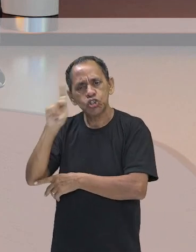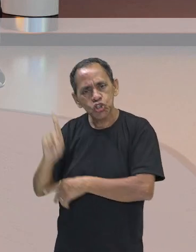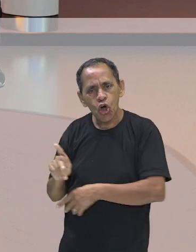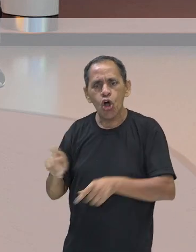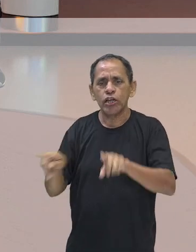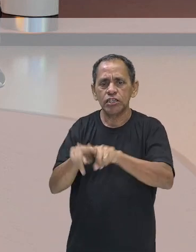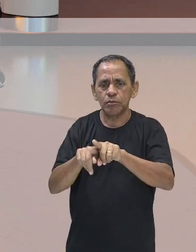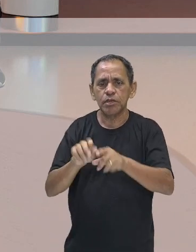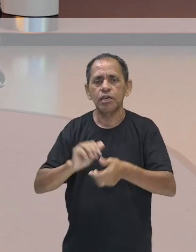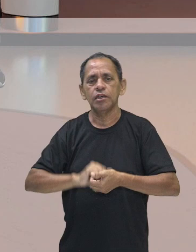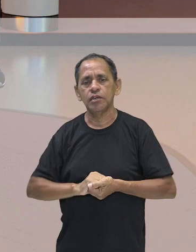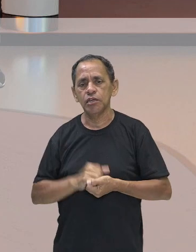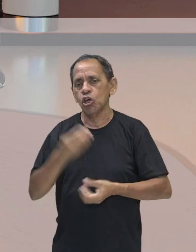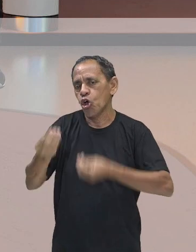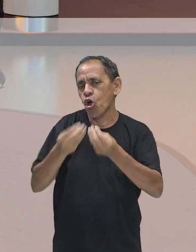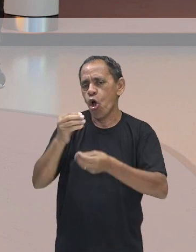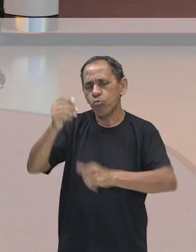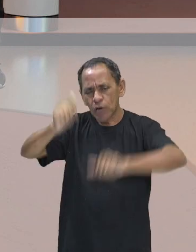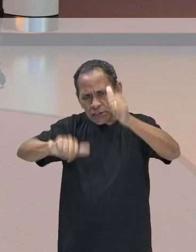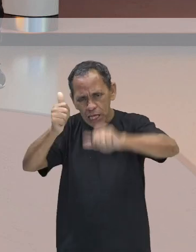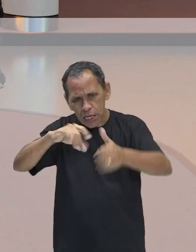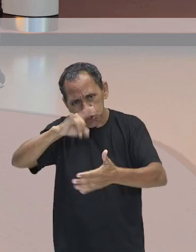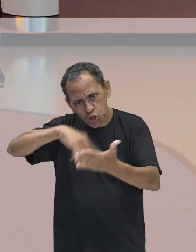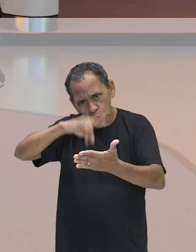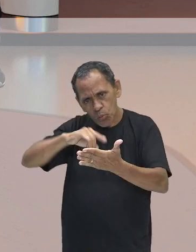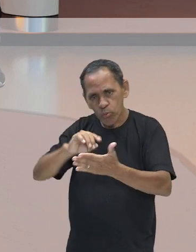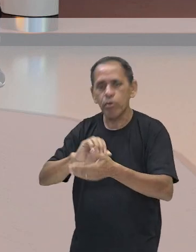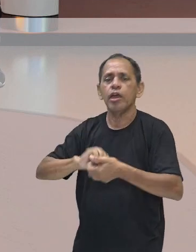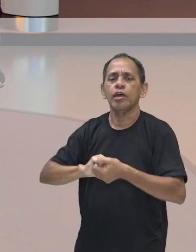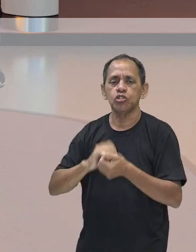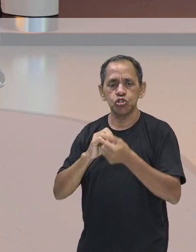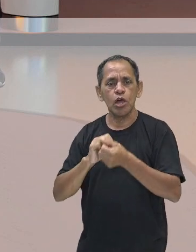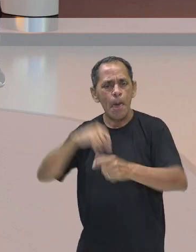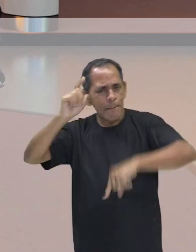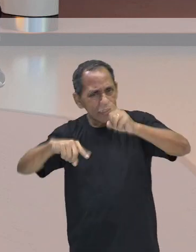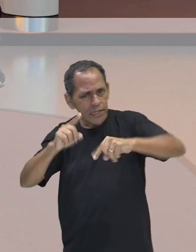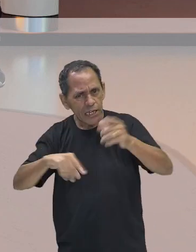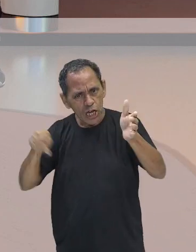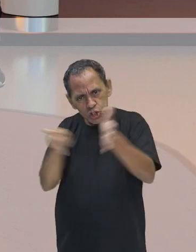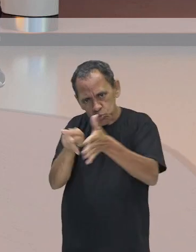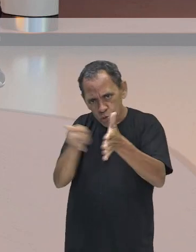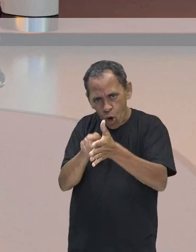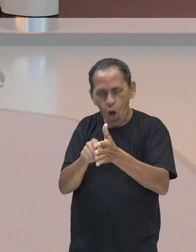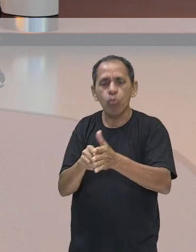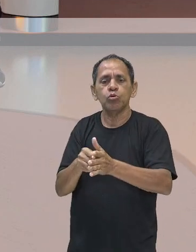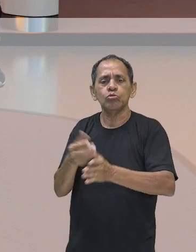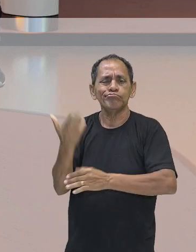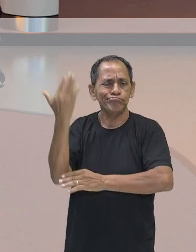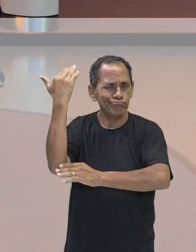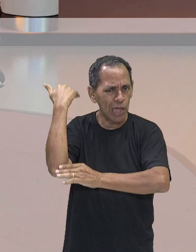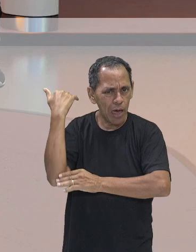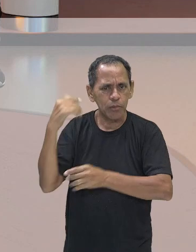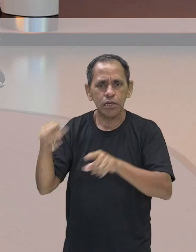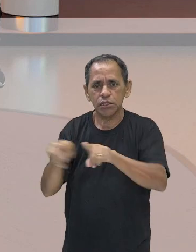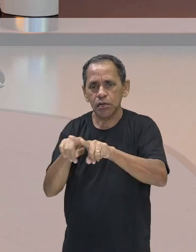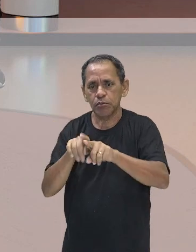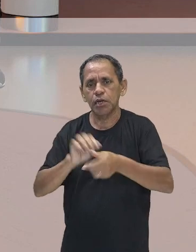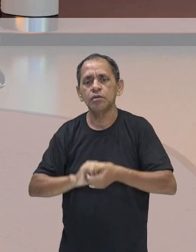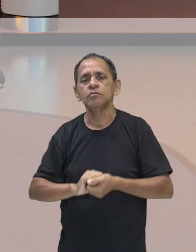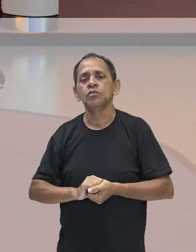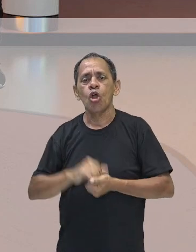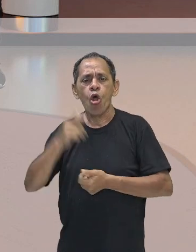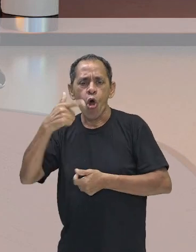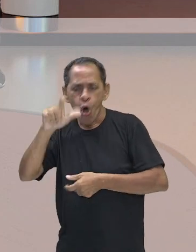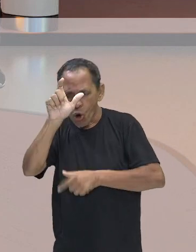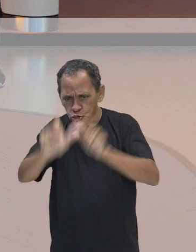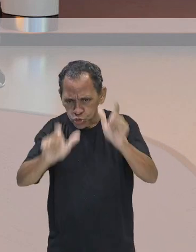pesquisam através da análise de documentos e artigos antigos. E outros historiadores utilizam ali análise também